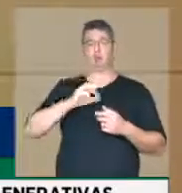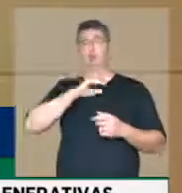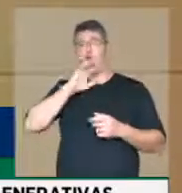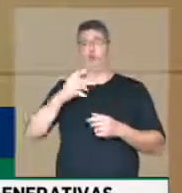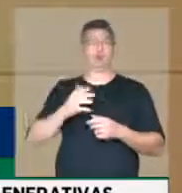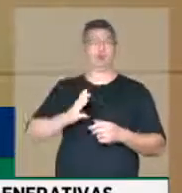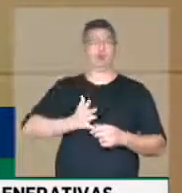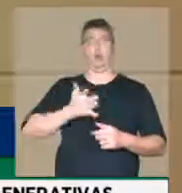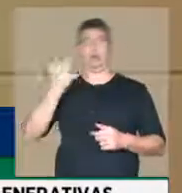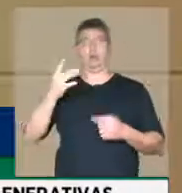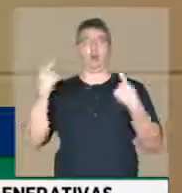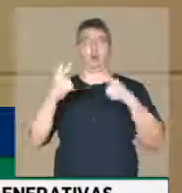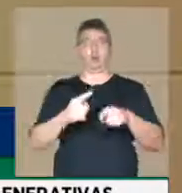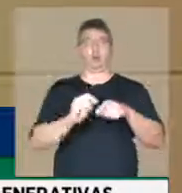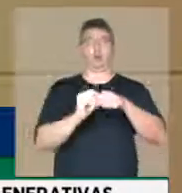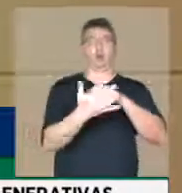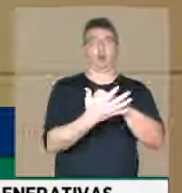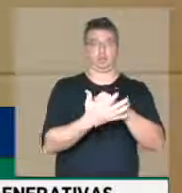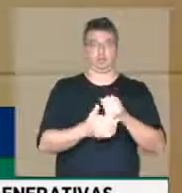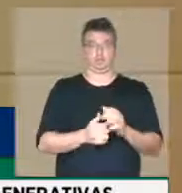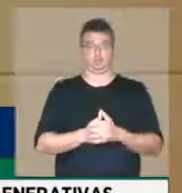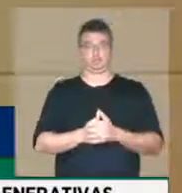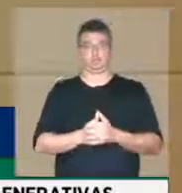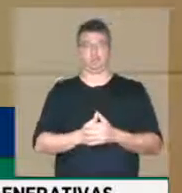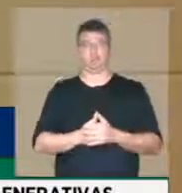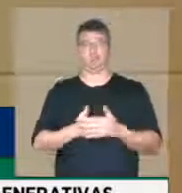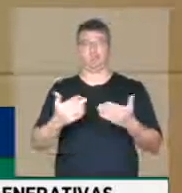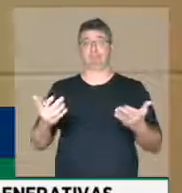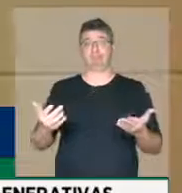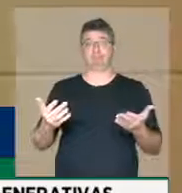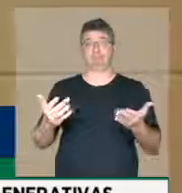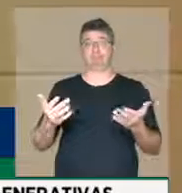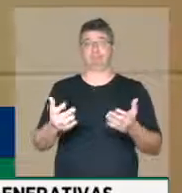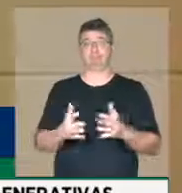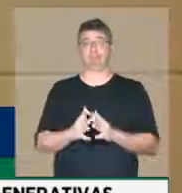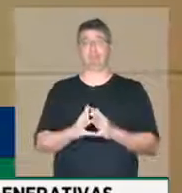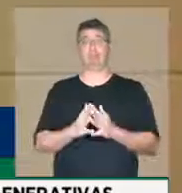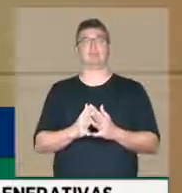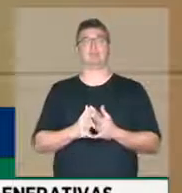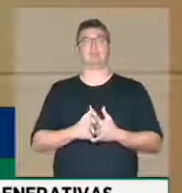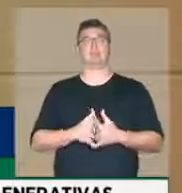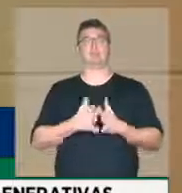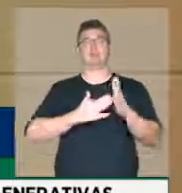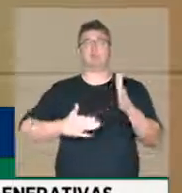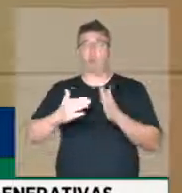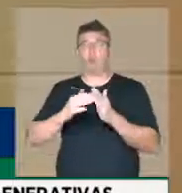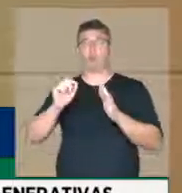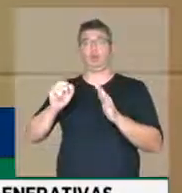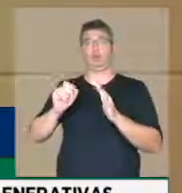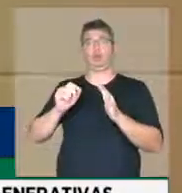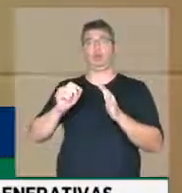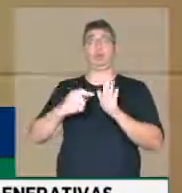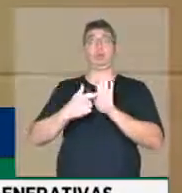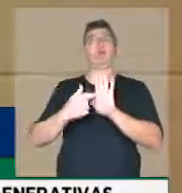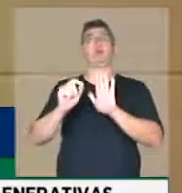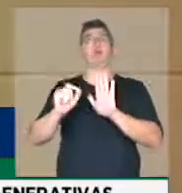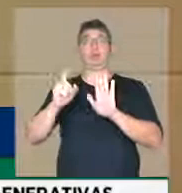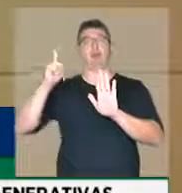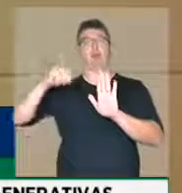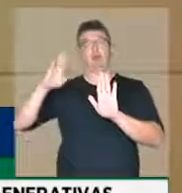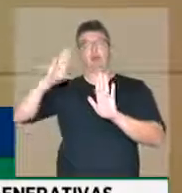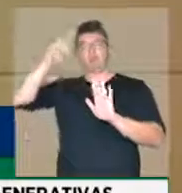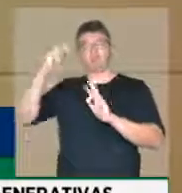pandemia. Tudo isso, no fundo, presidente, mostra que as ações de Bolsonaro, as suas